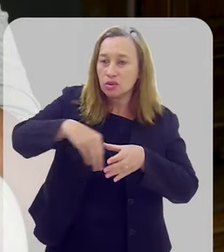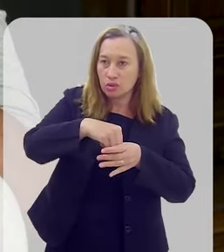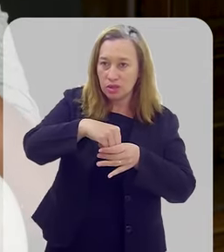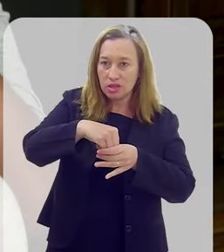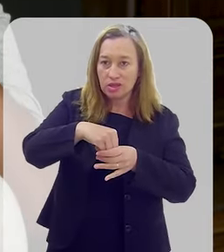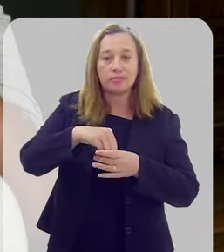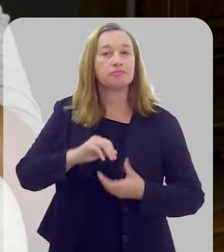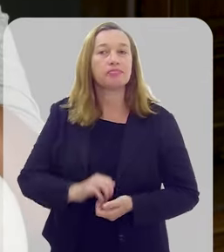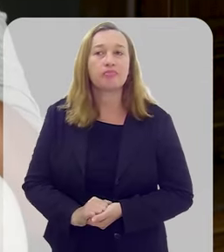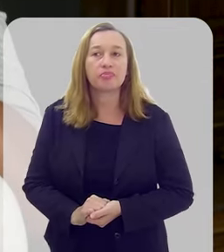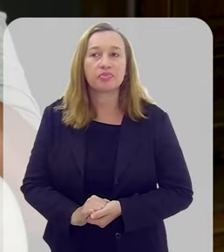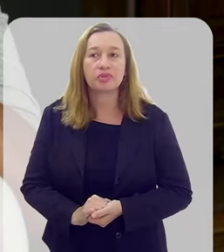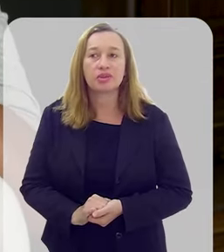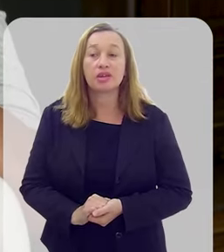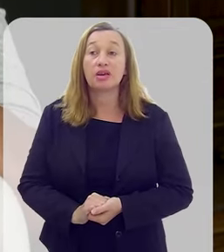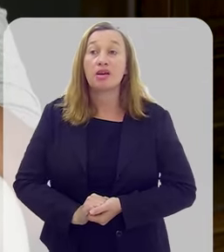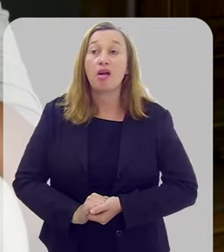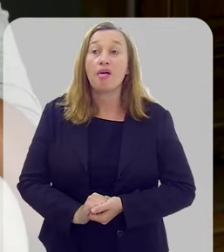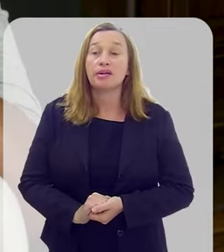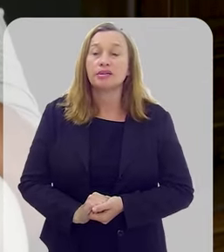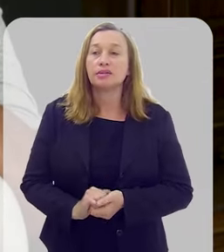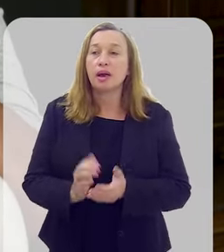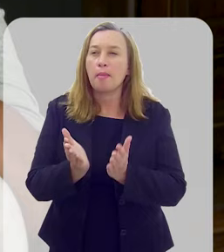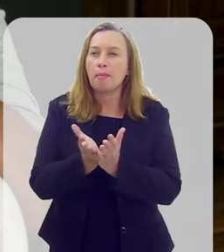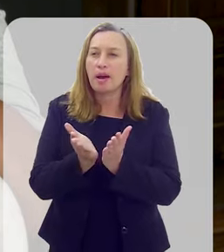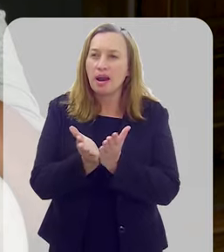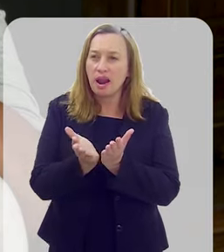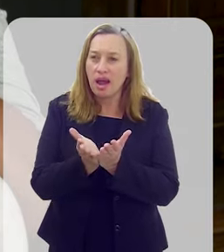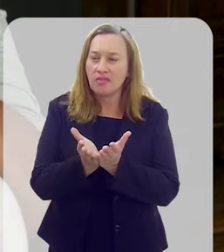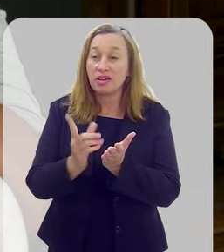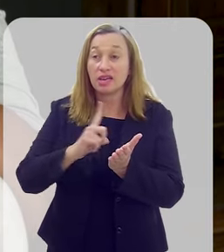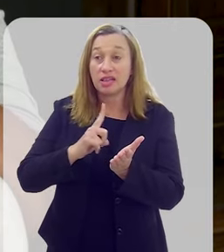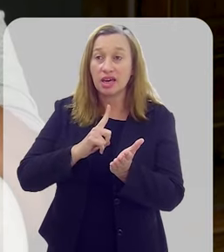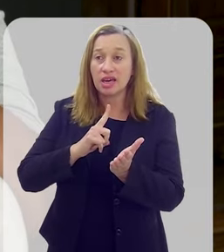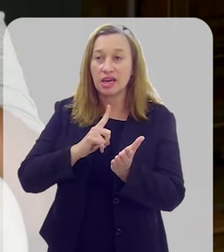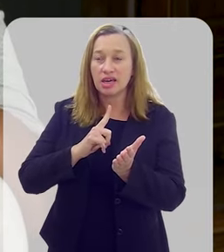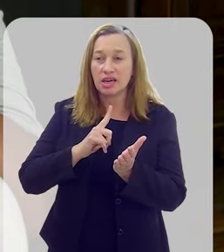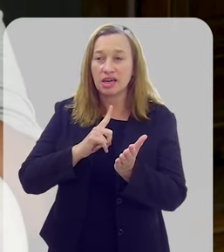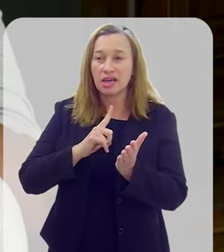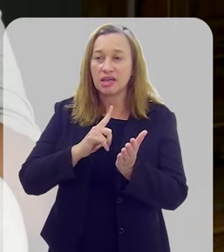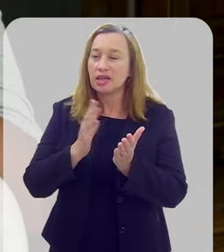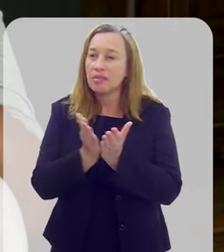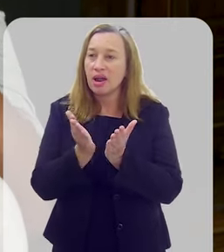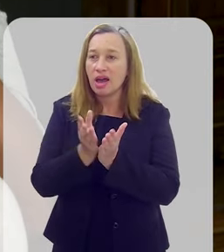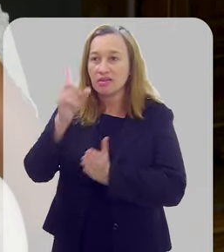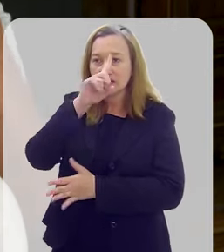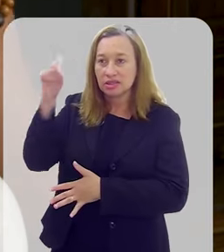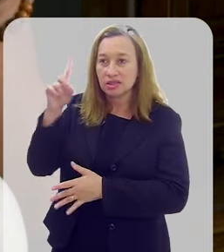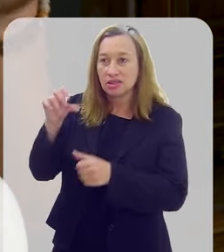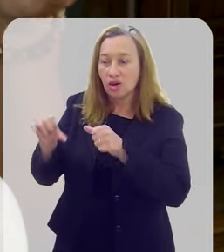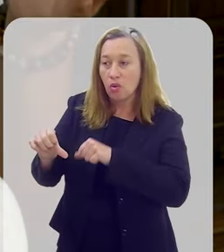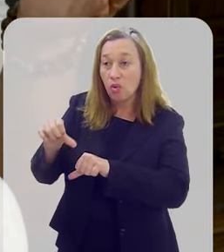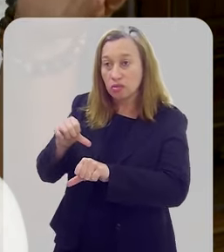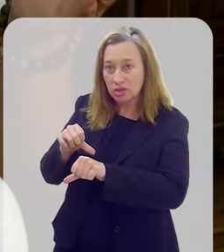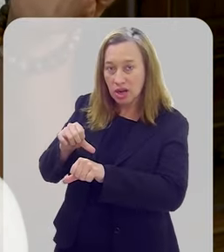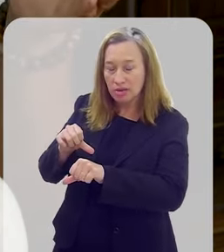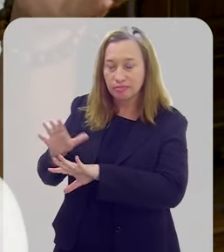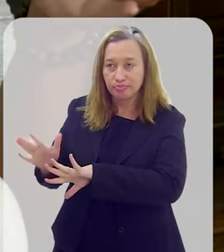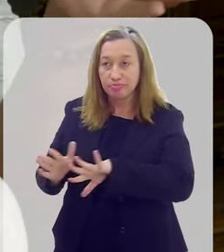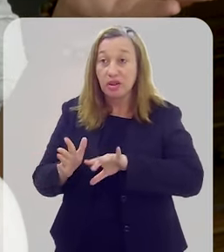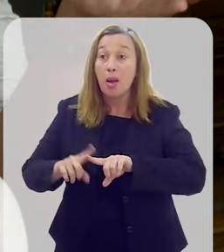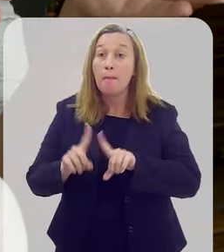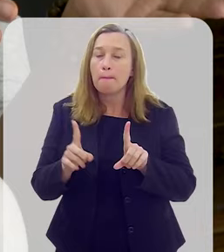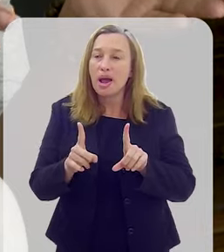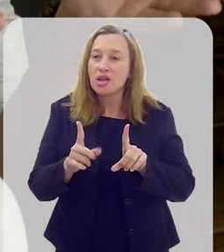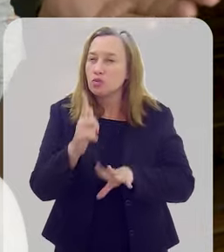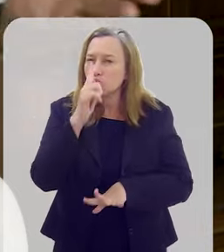sendo colocada aqui no meu coração aquela passagem bíblica que diz o seguinte ela é o contrário do que está escrito às vezes até